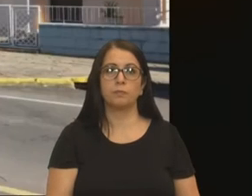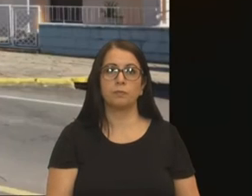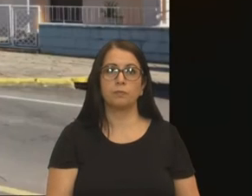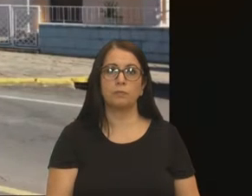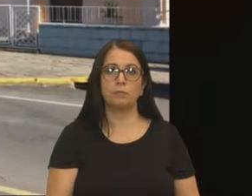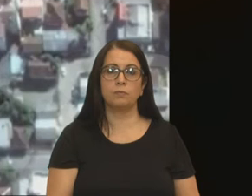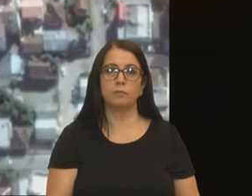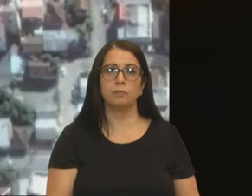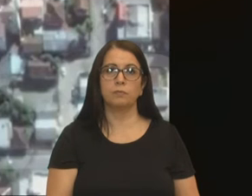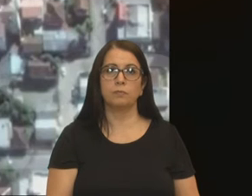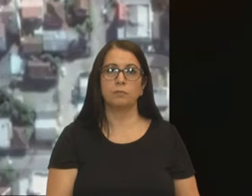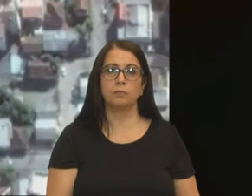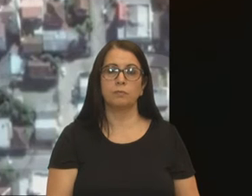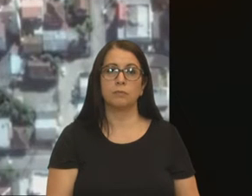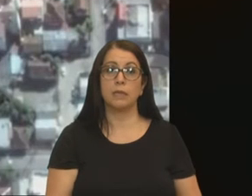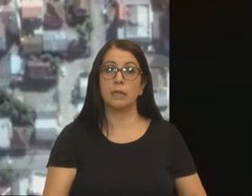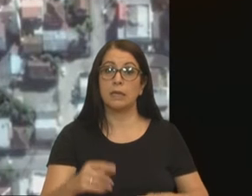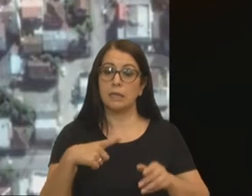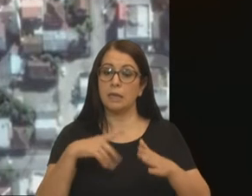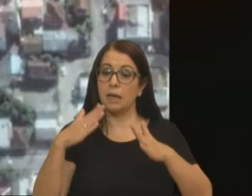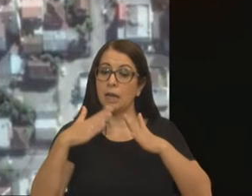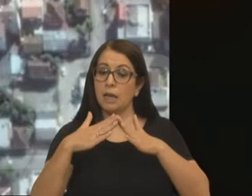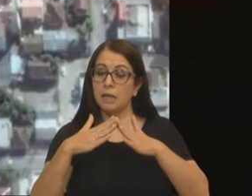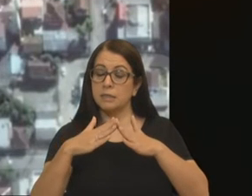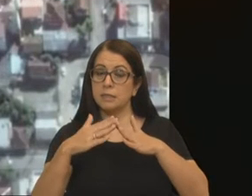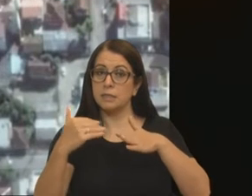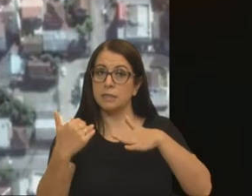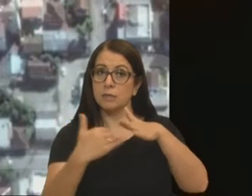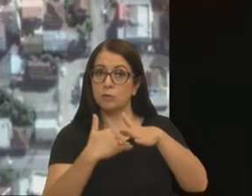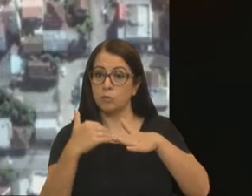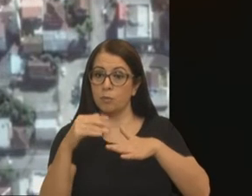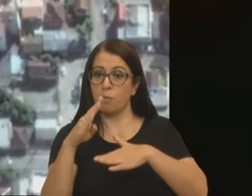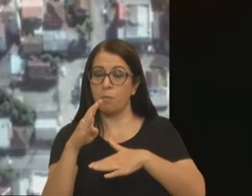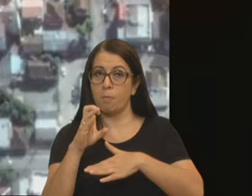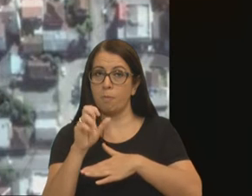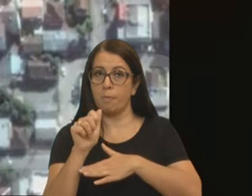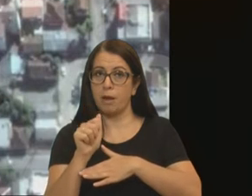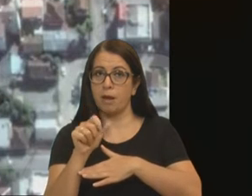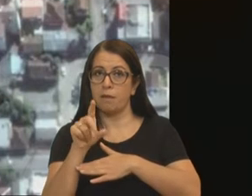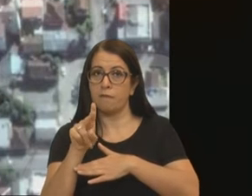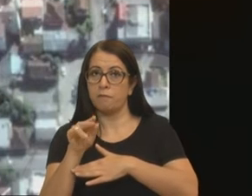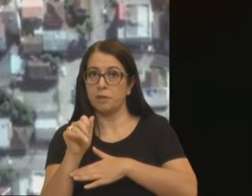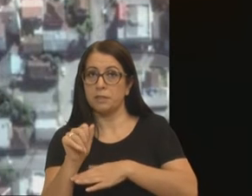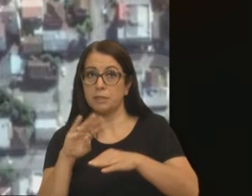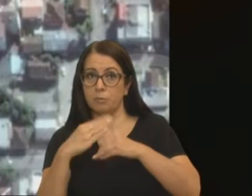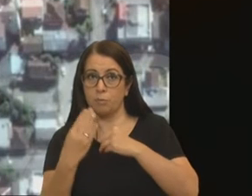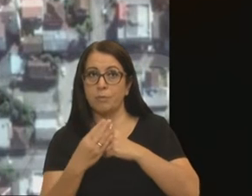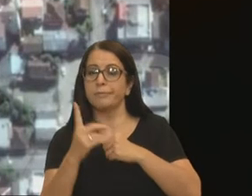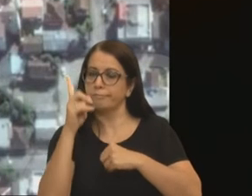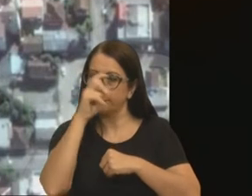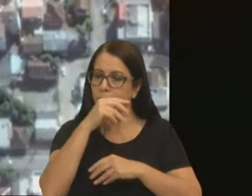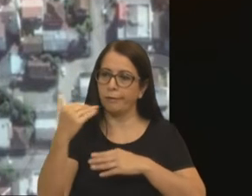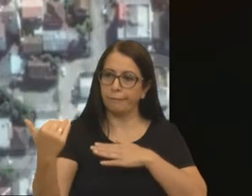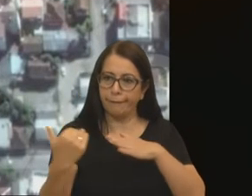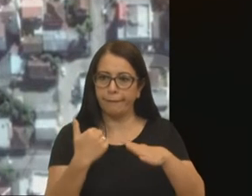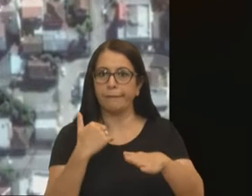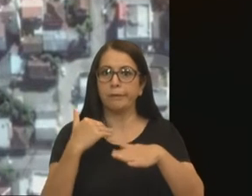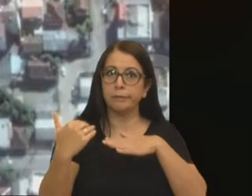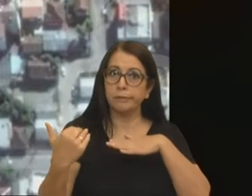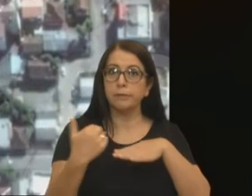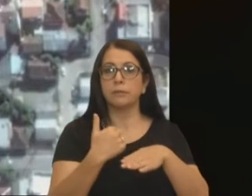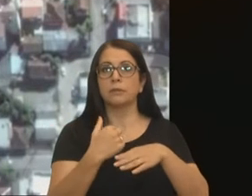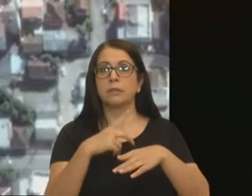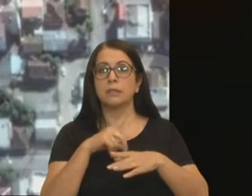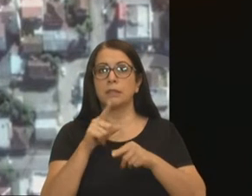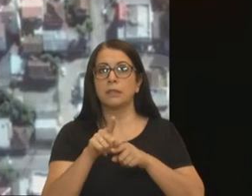Quem transita ali, quem mora no bairro Bela Vista, sofre todo dia com a dificuldade para entrar e sair. Chega ali, tu tem